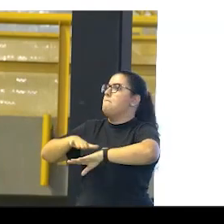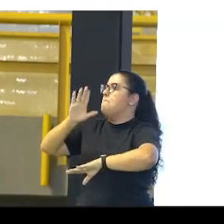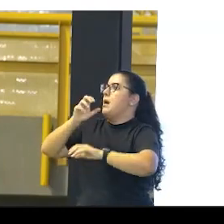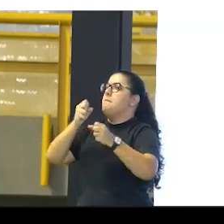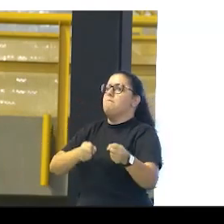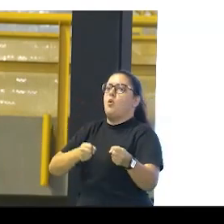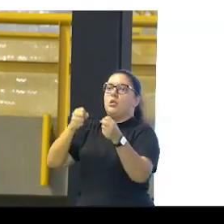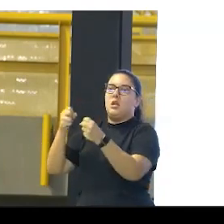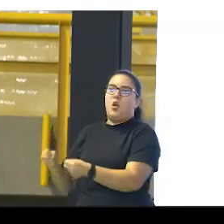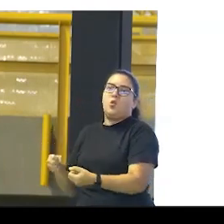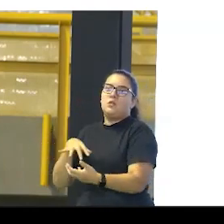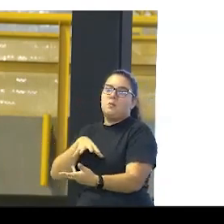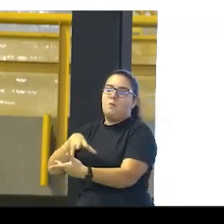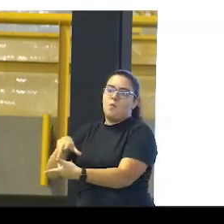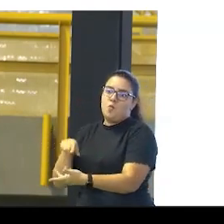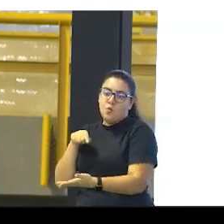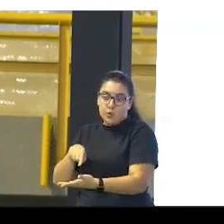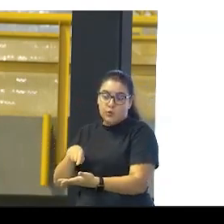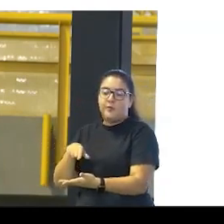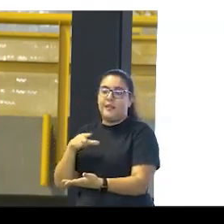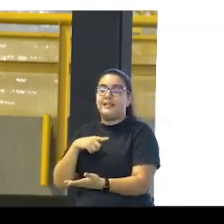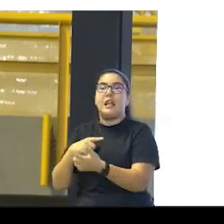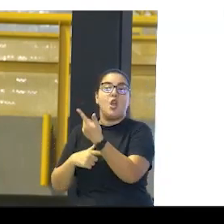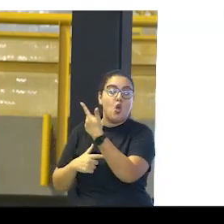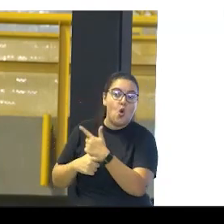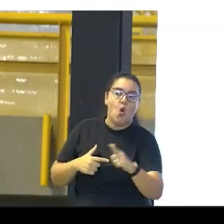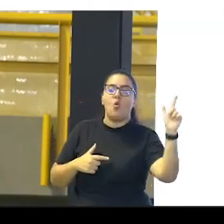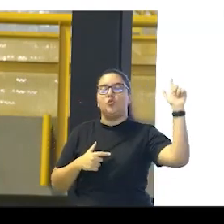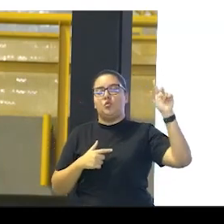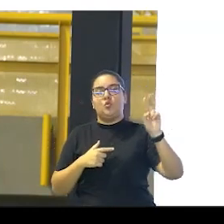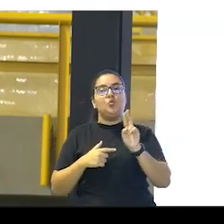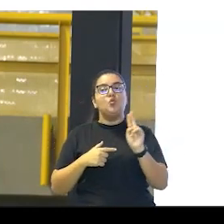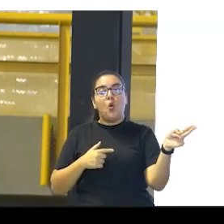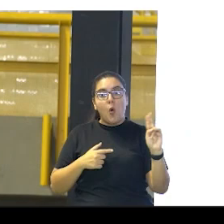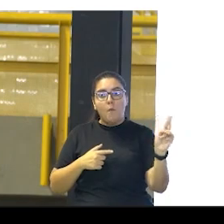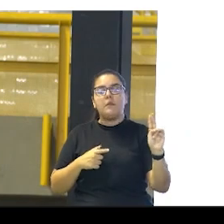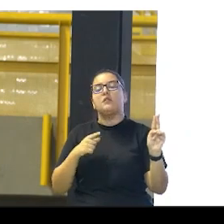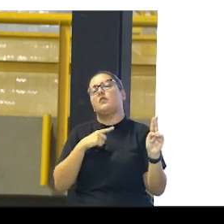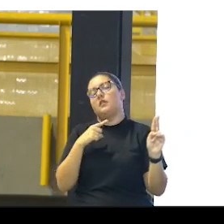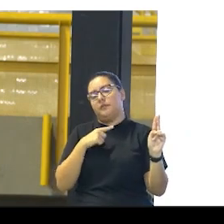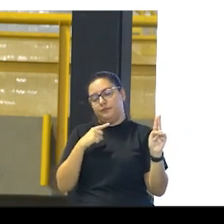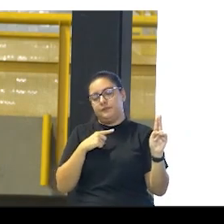do planeta. Professor, existe uma outra classificação? Existe.